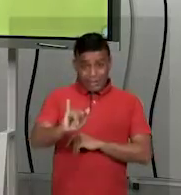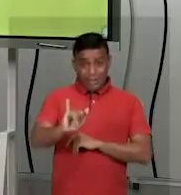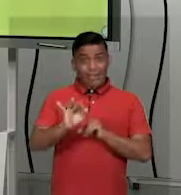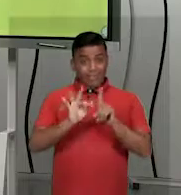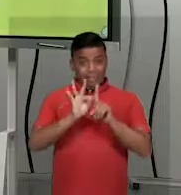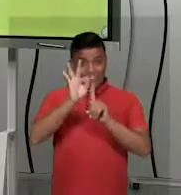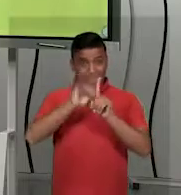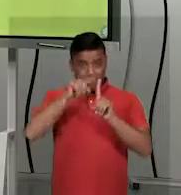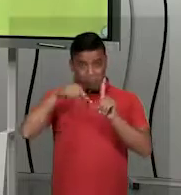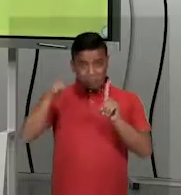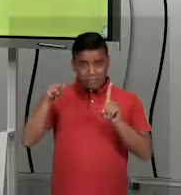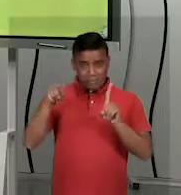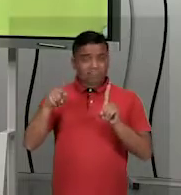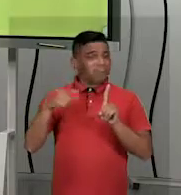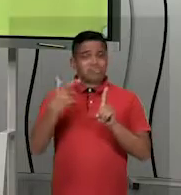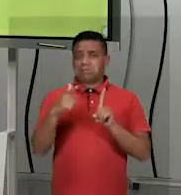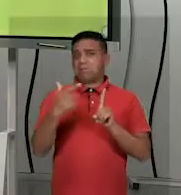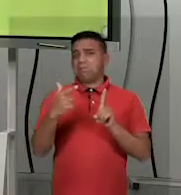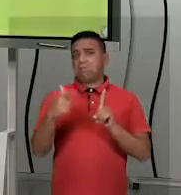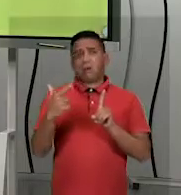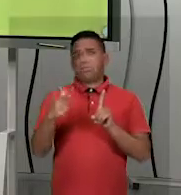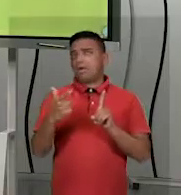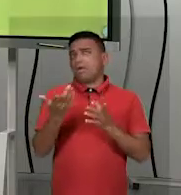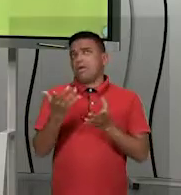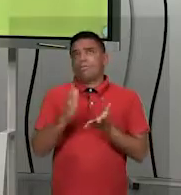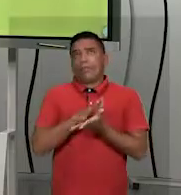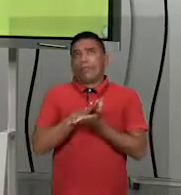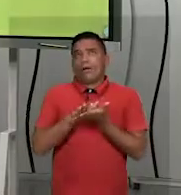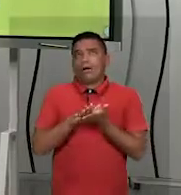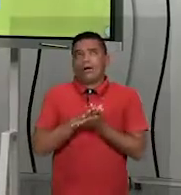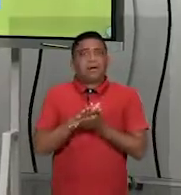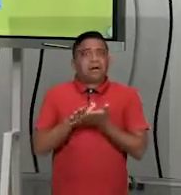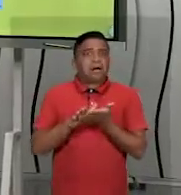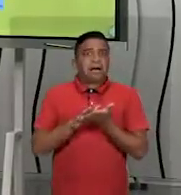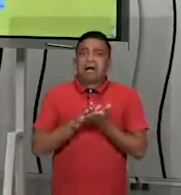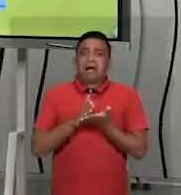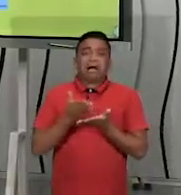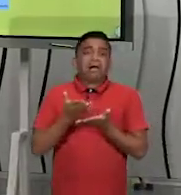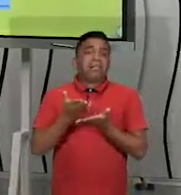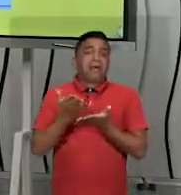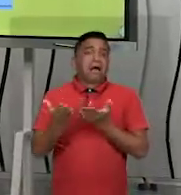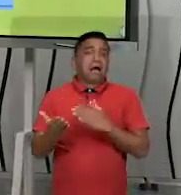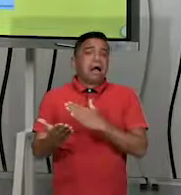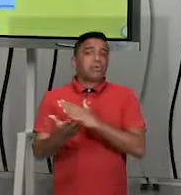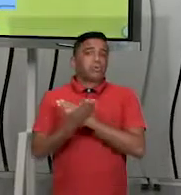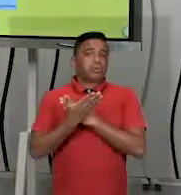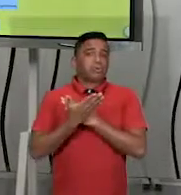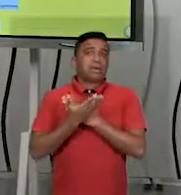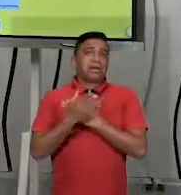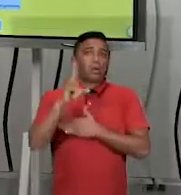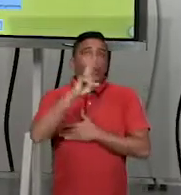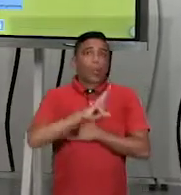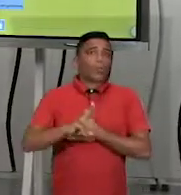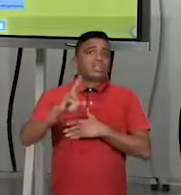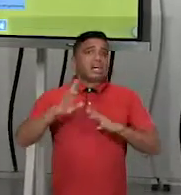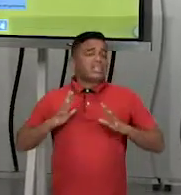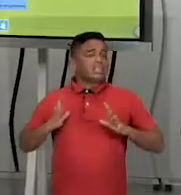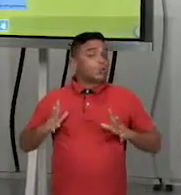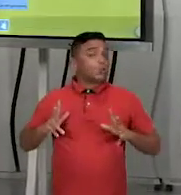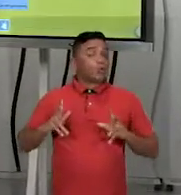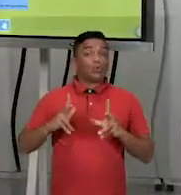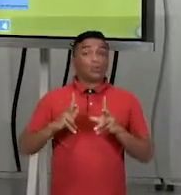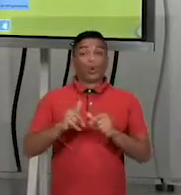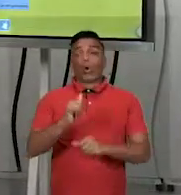isso. Não existe nenhum dispositivo que nos permita, nesse momento, utilizar